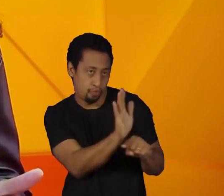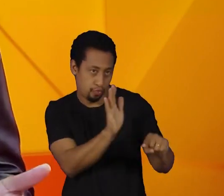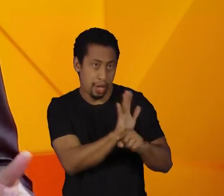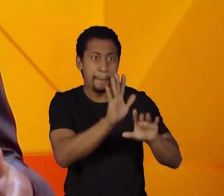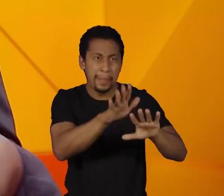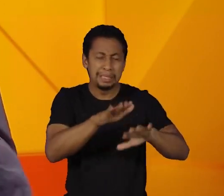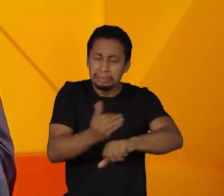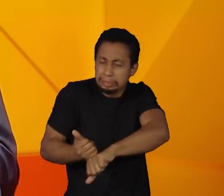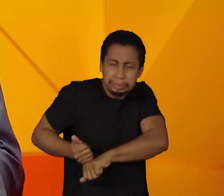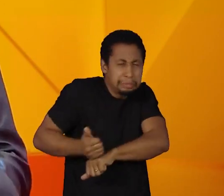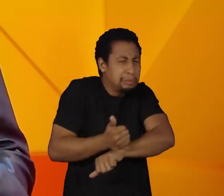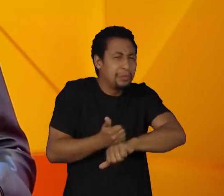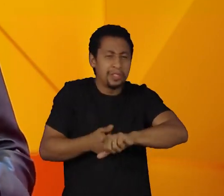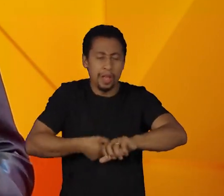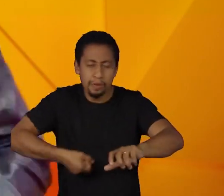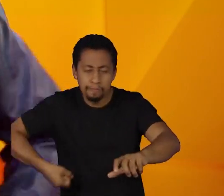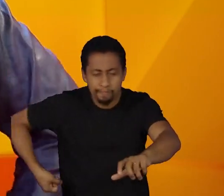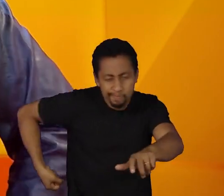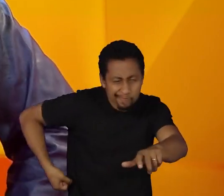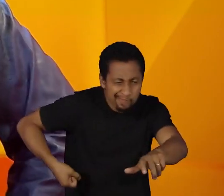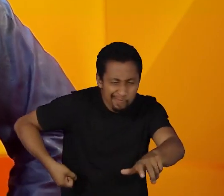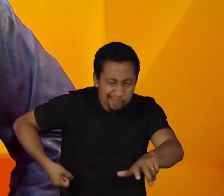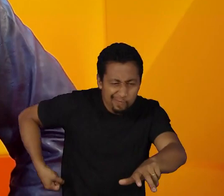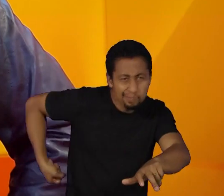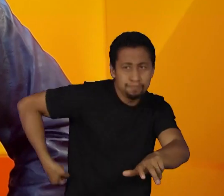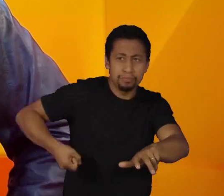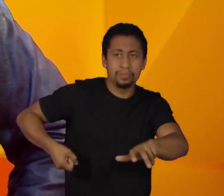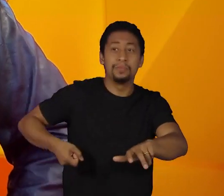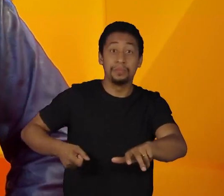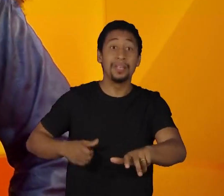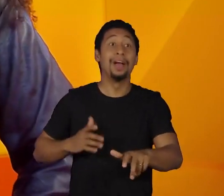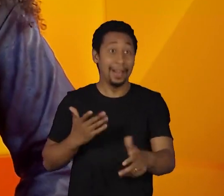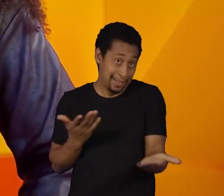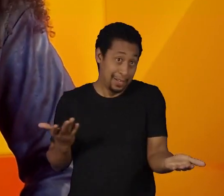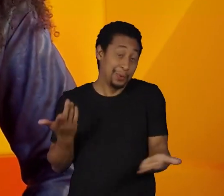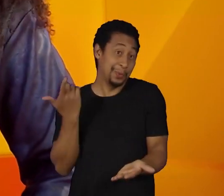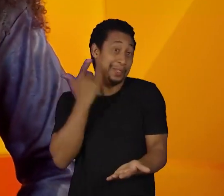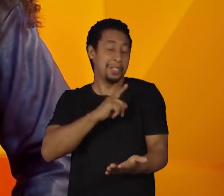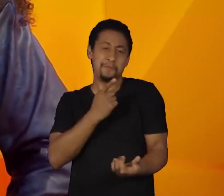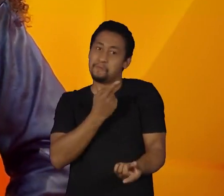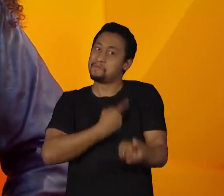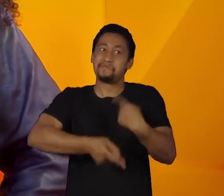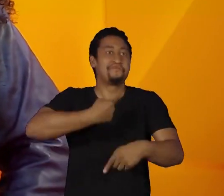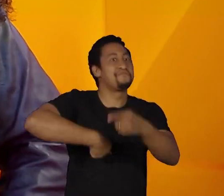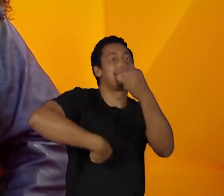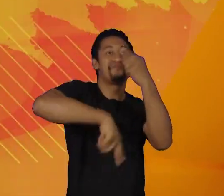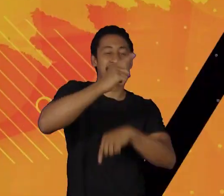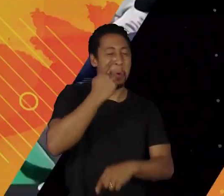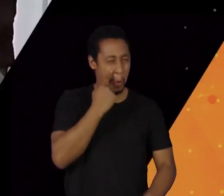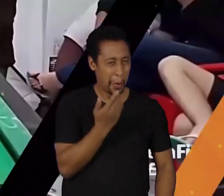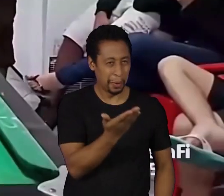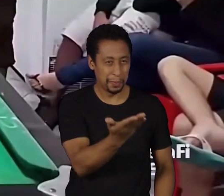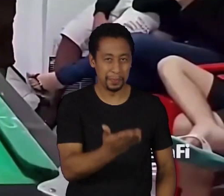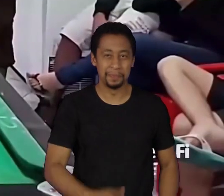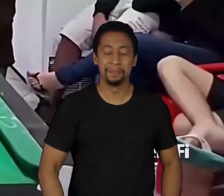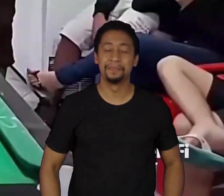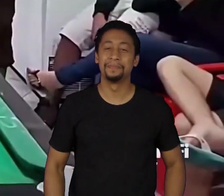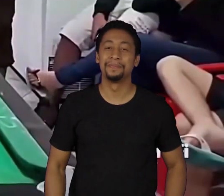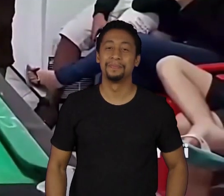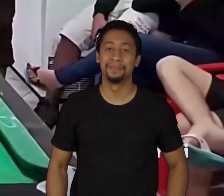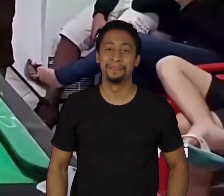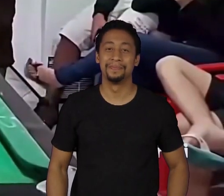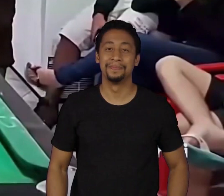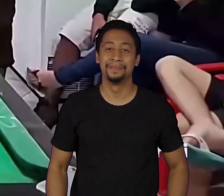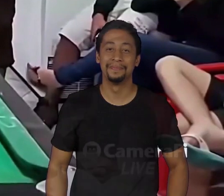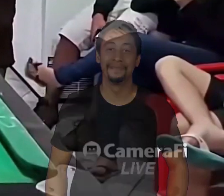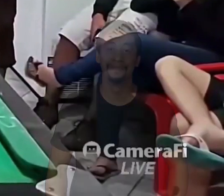na sinuca. E aí logo descobriu que podia ganhar a vida com as suas jogadas inacreditáveis. Apostou